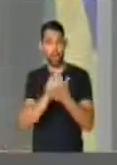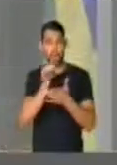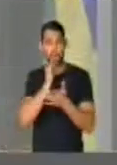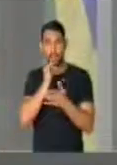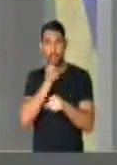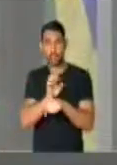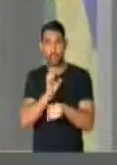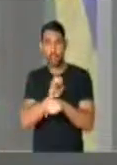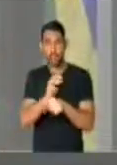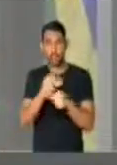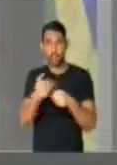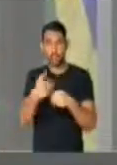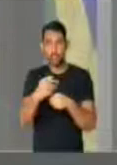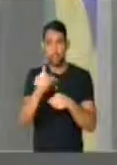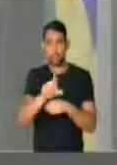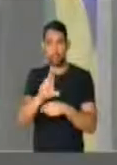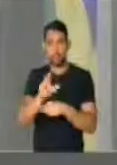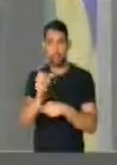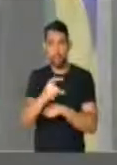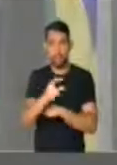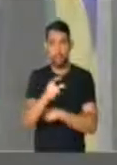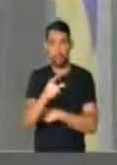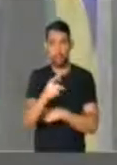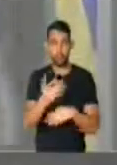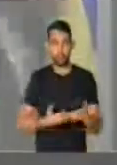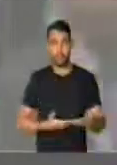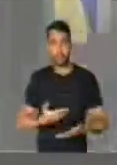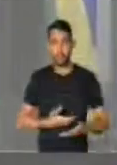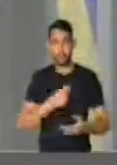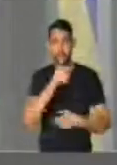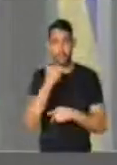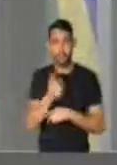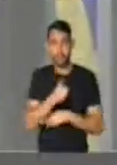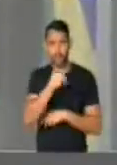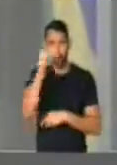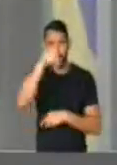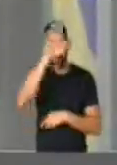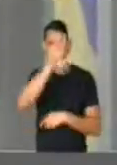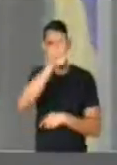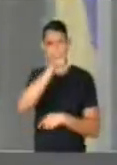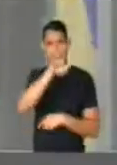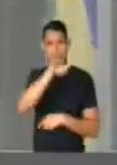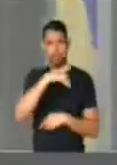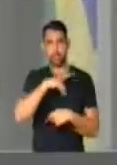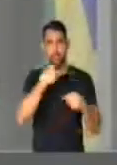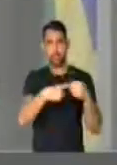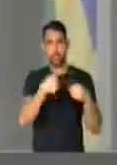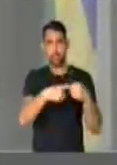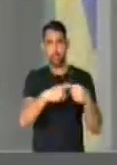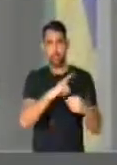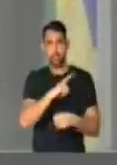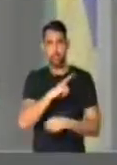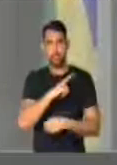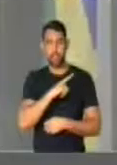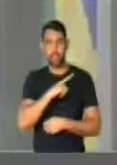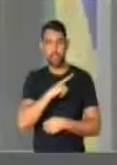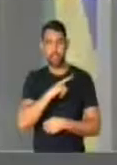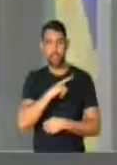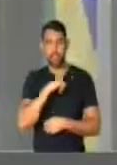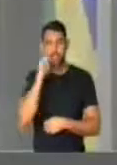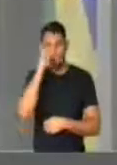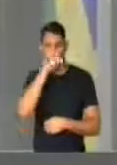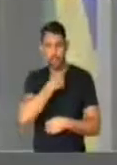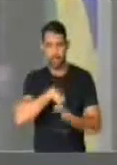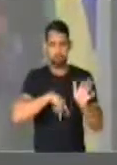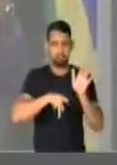o imposto sobre um serviço prestado lá no interior do Nordeste, numa cidade que tem as suas